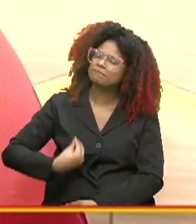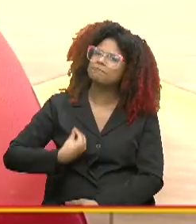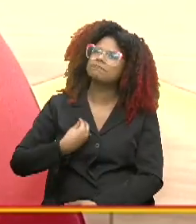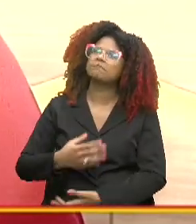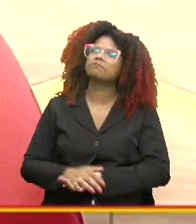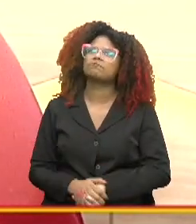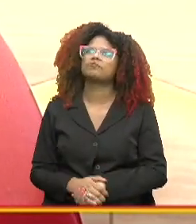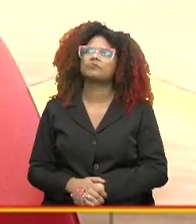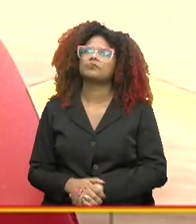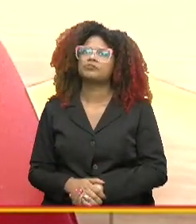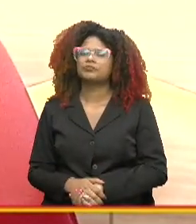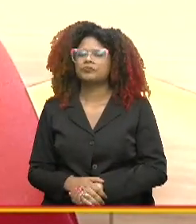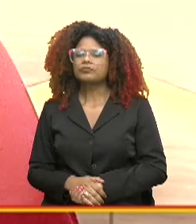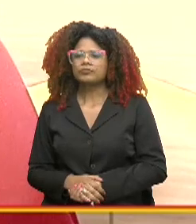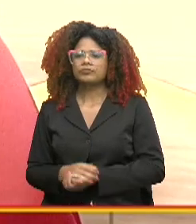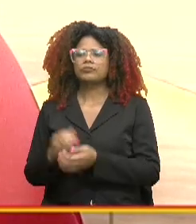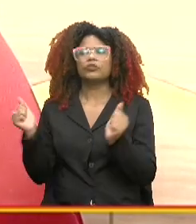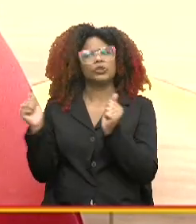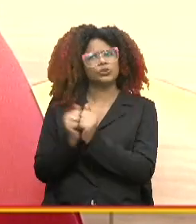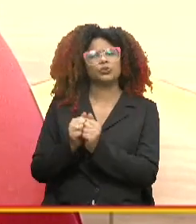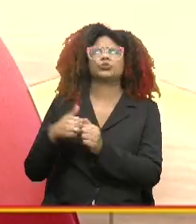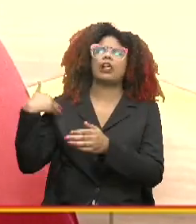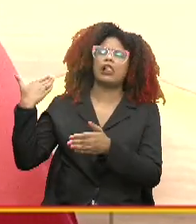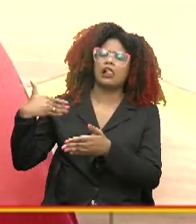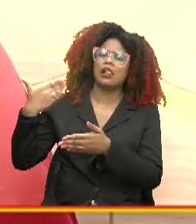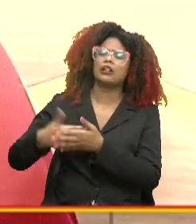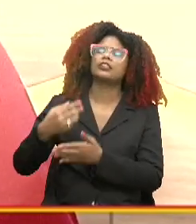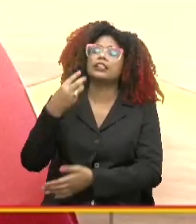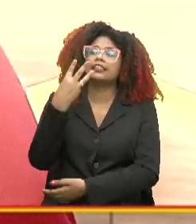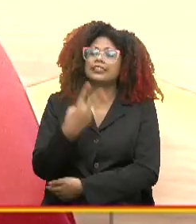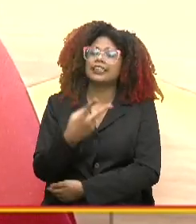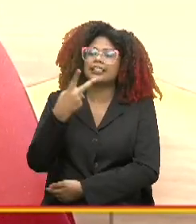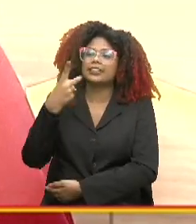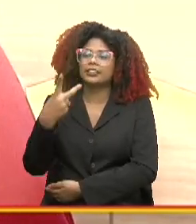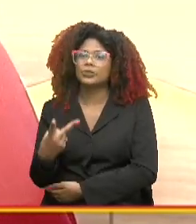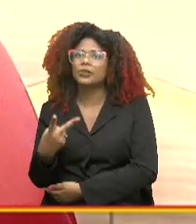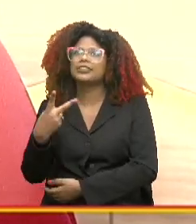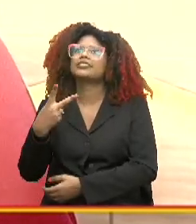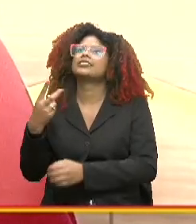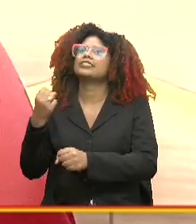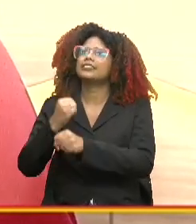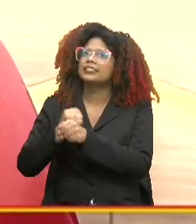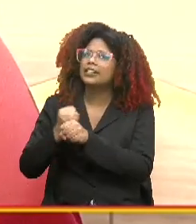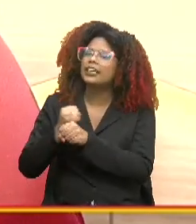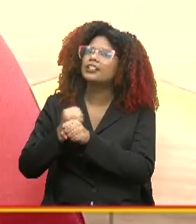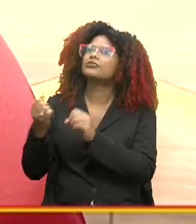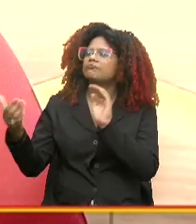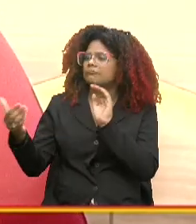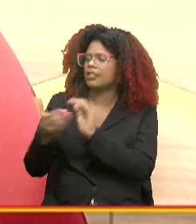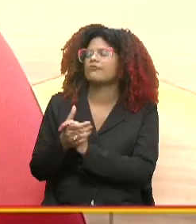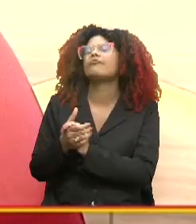então a gente está junto há muito tempo né Agora já são 32 anos aí de casamento